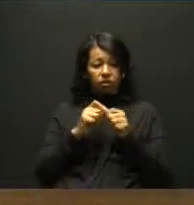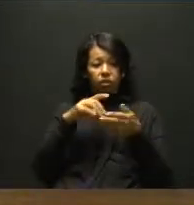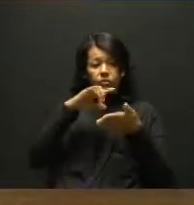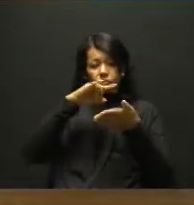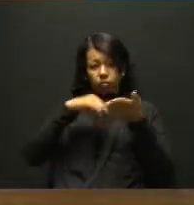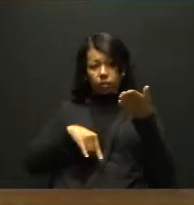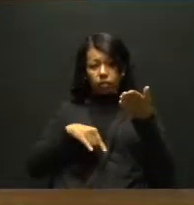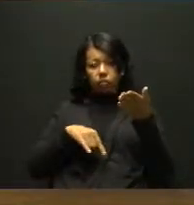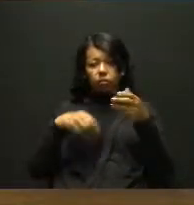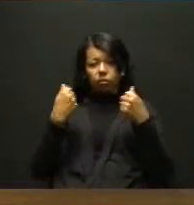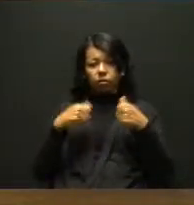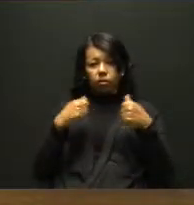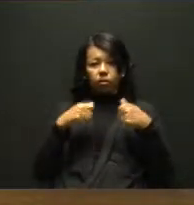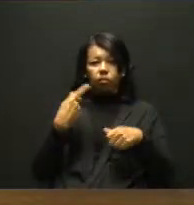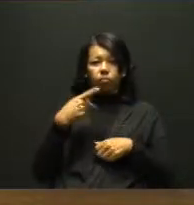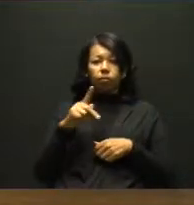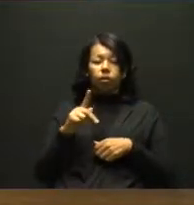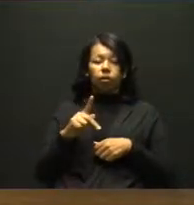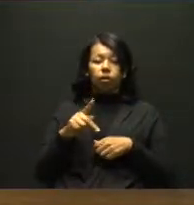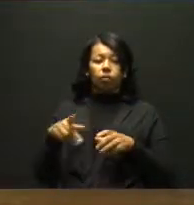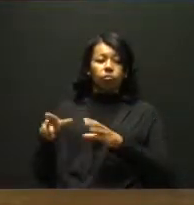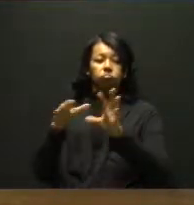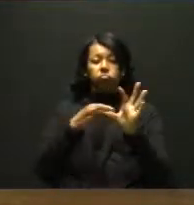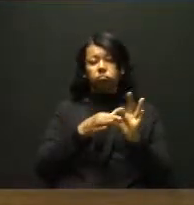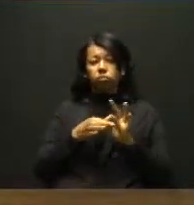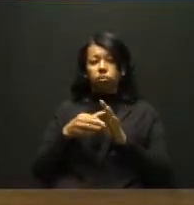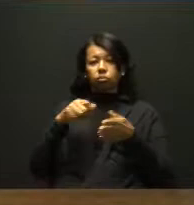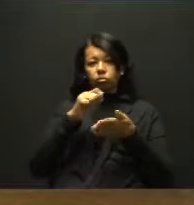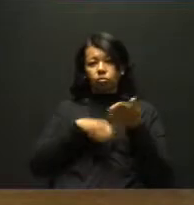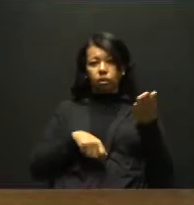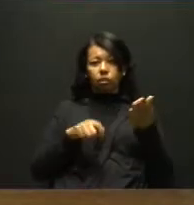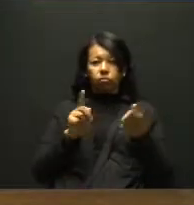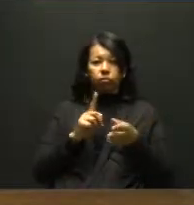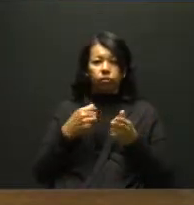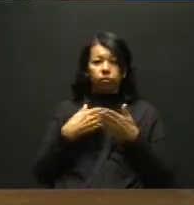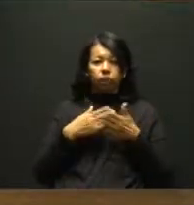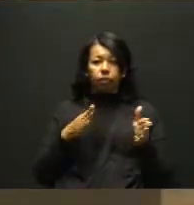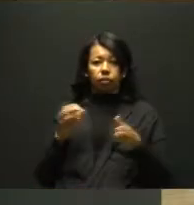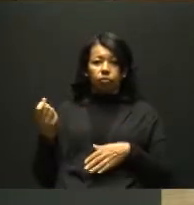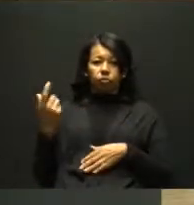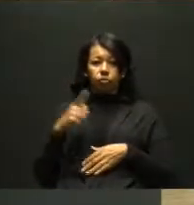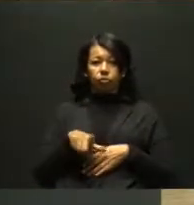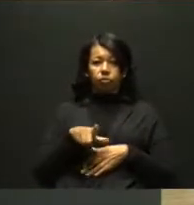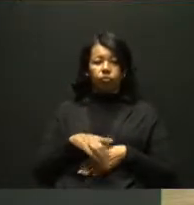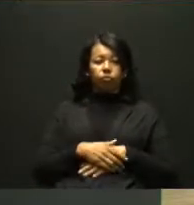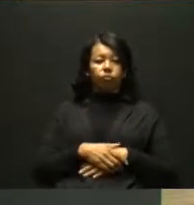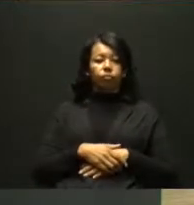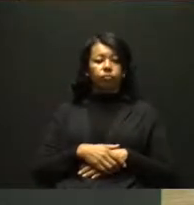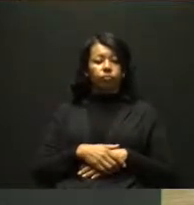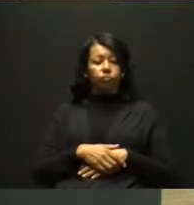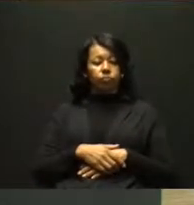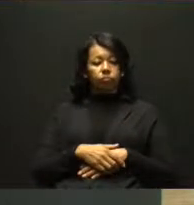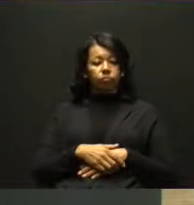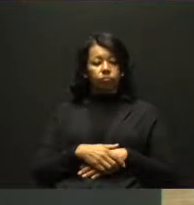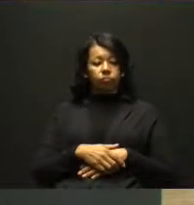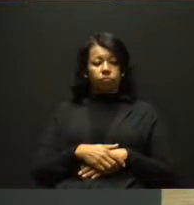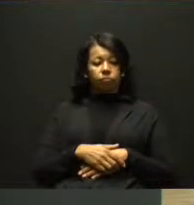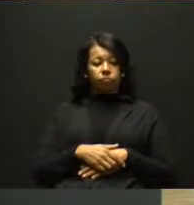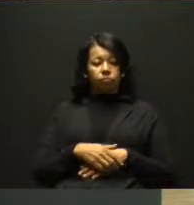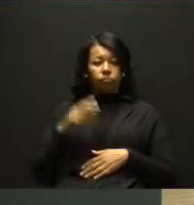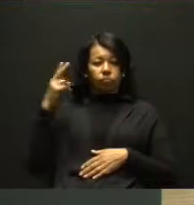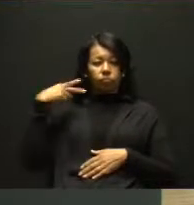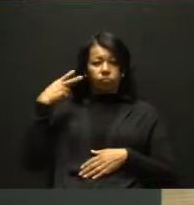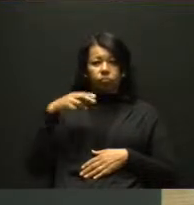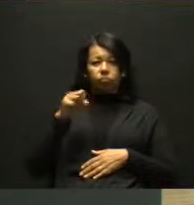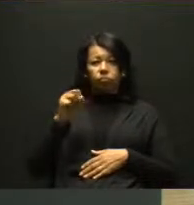necessária para a celebração deste contrato senão vai perder de novo continua em votação com a palavra o vereador sérgio e calçados